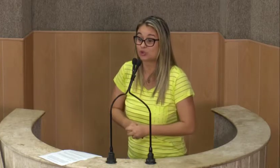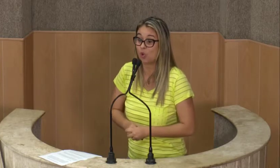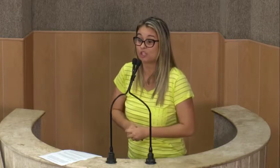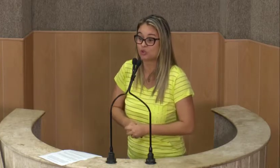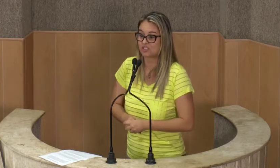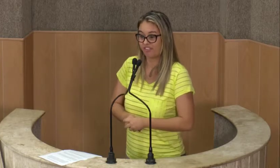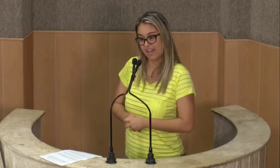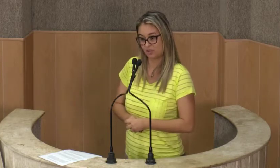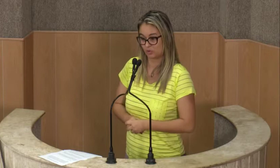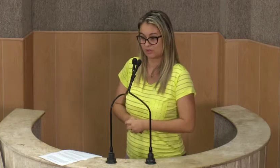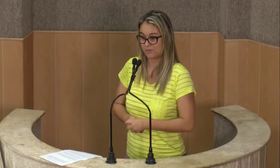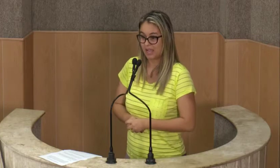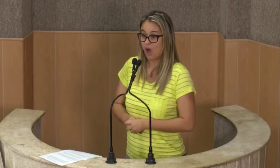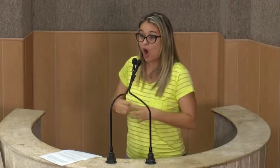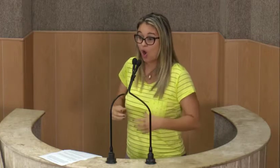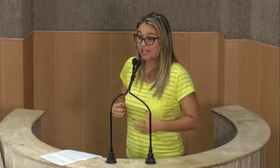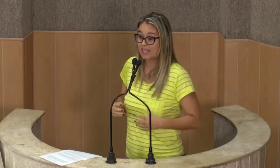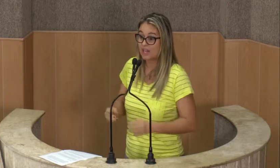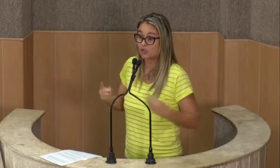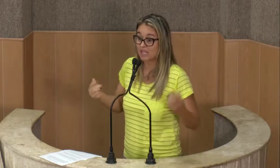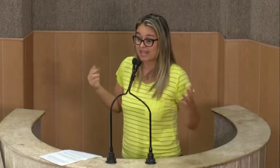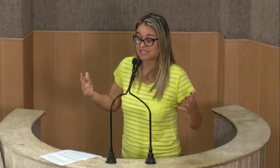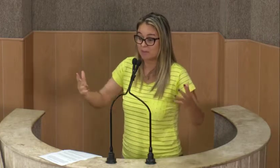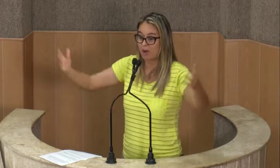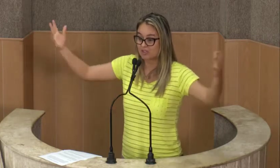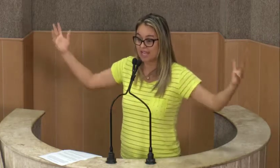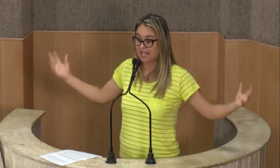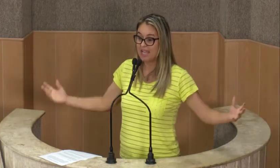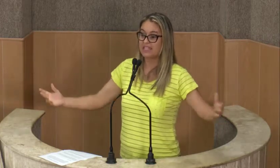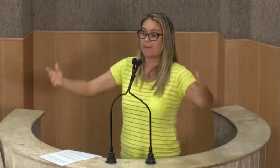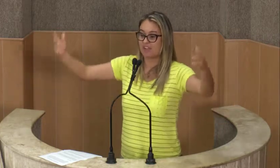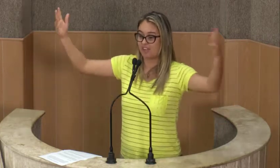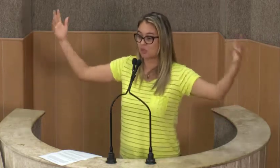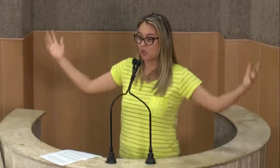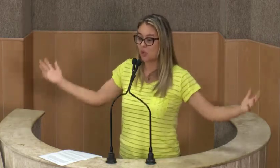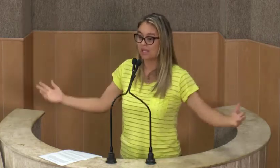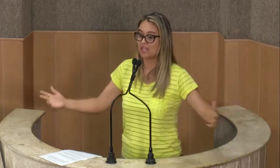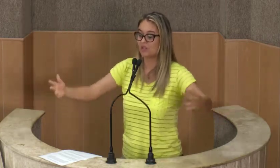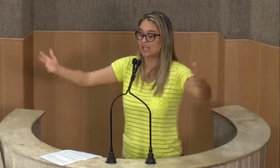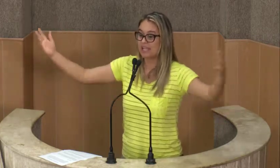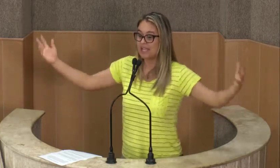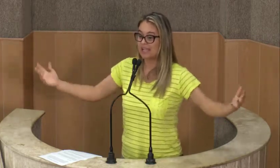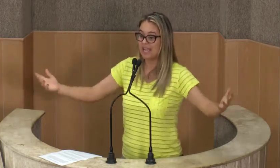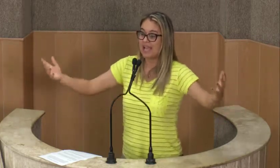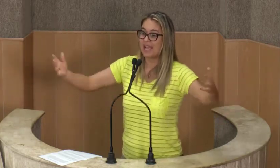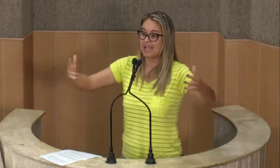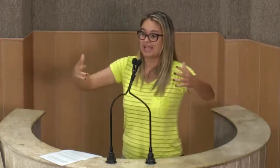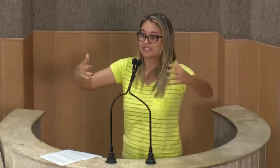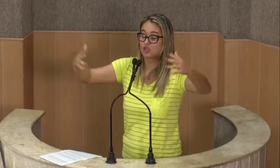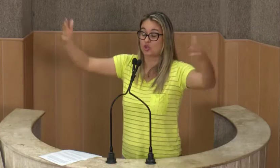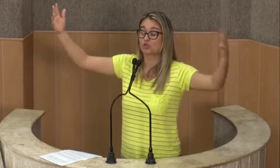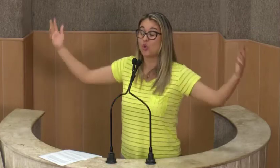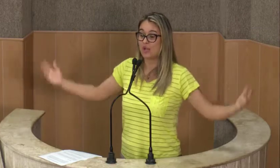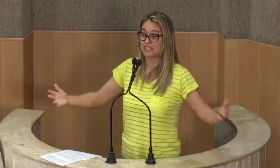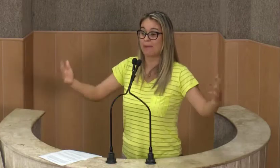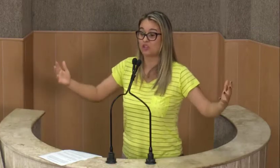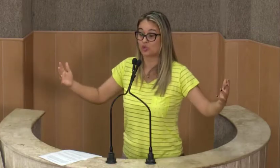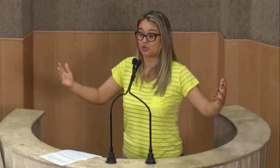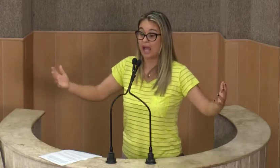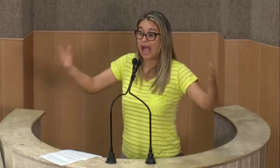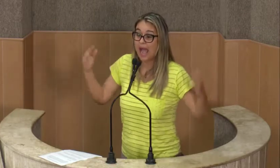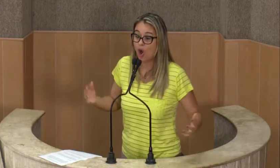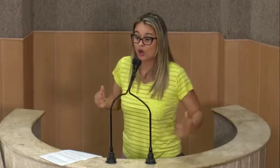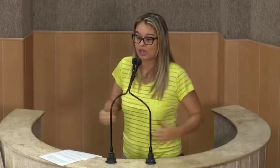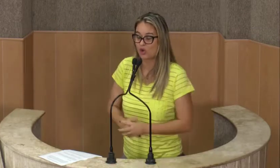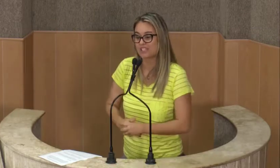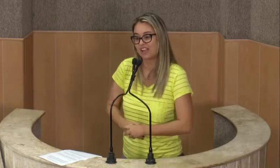atendimentos gratuitos feitos. ONG que não tem esse poder da prefeitura, que não tem, né, essa estrutura, essa mega